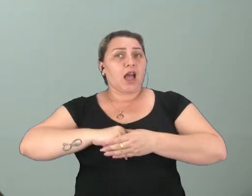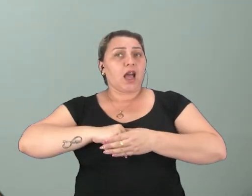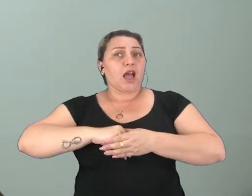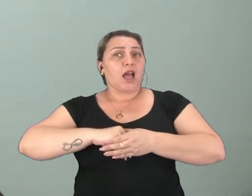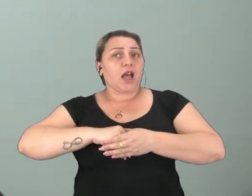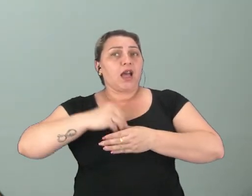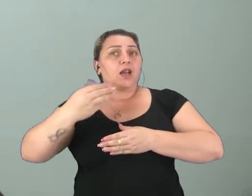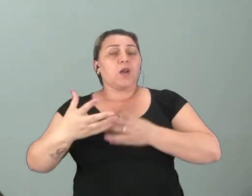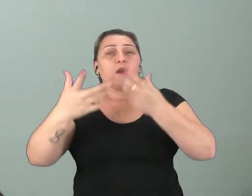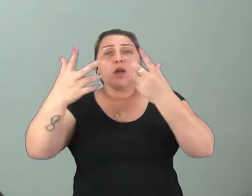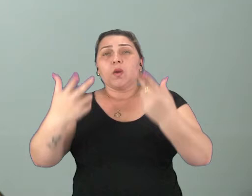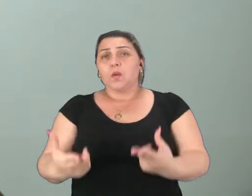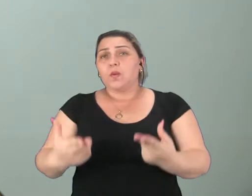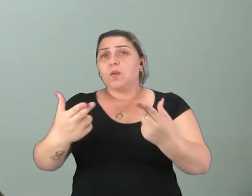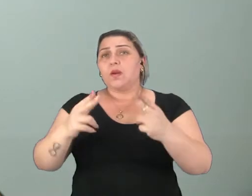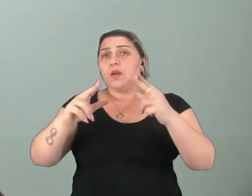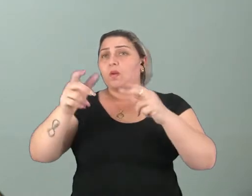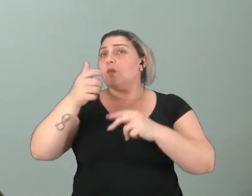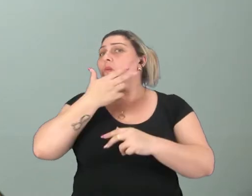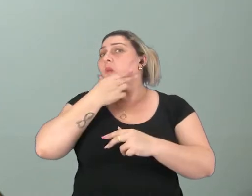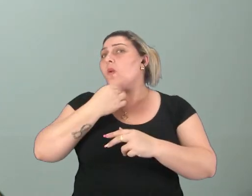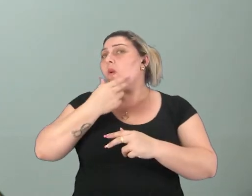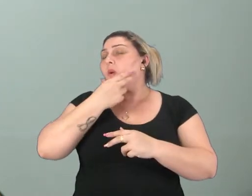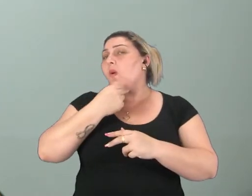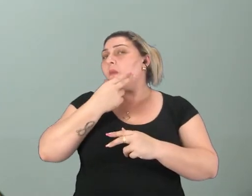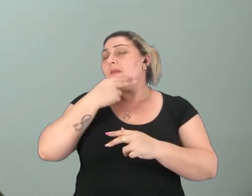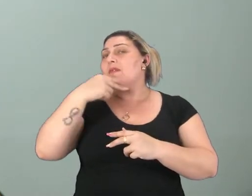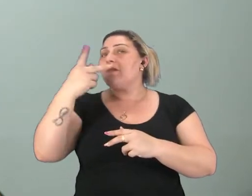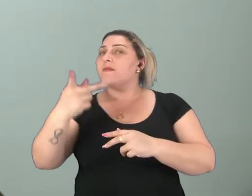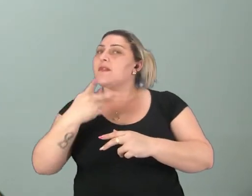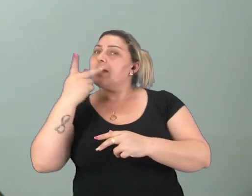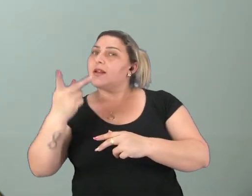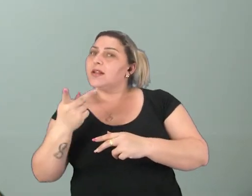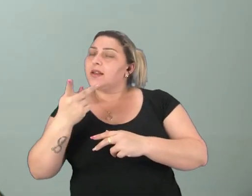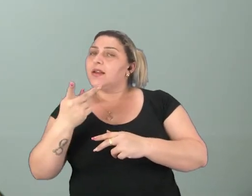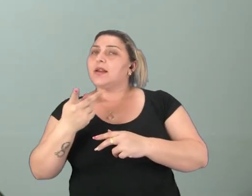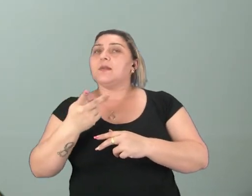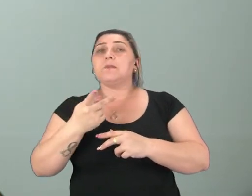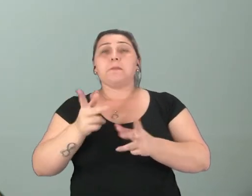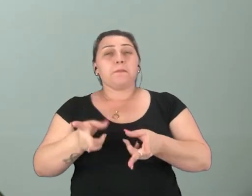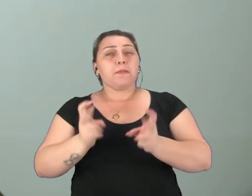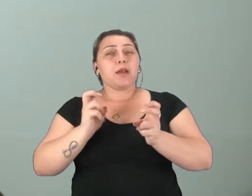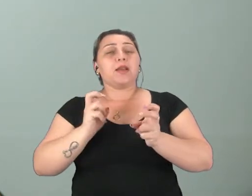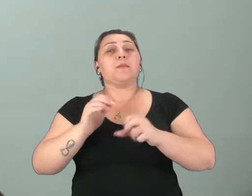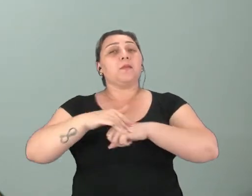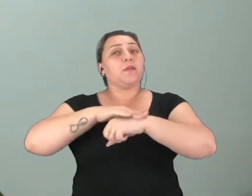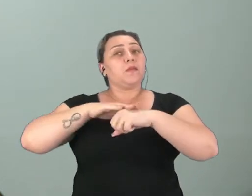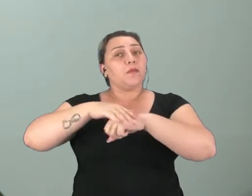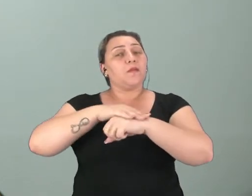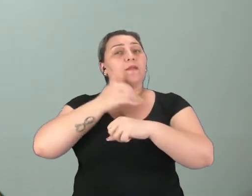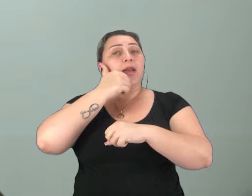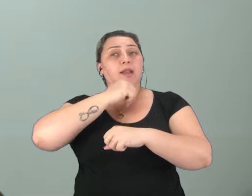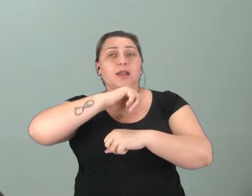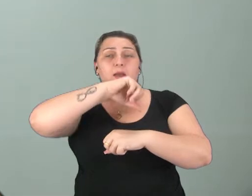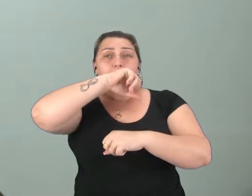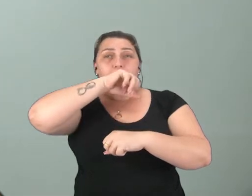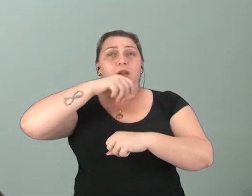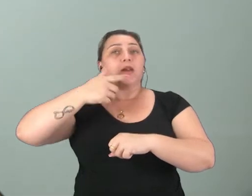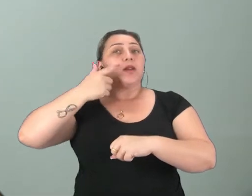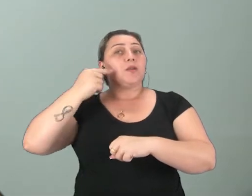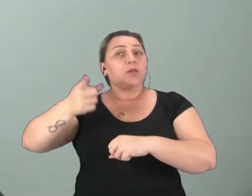humanas, podendo falar. Por isso que nós percebemos um diálogo durante a história entre o ratinho e sua mãe, não é